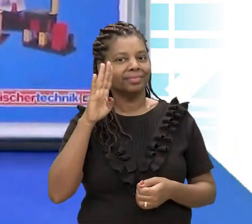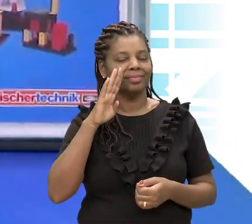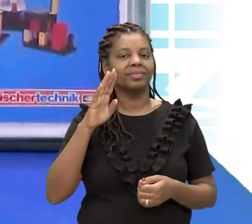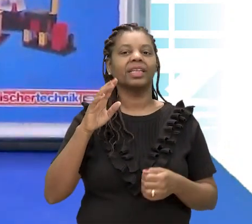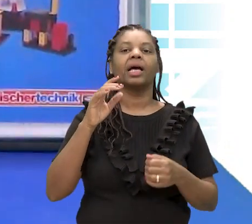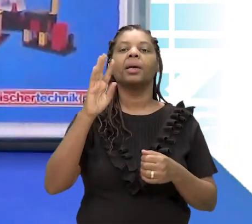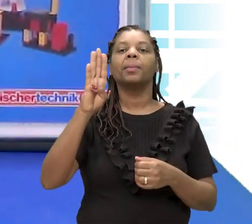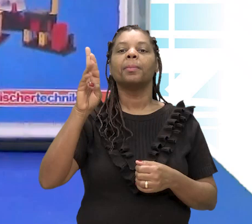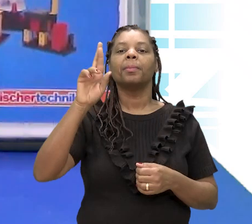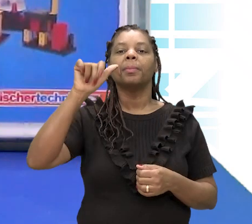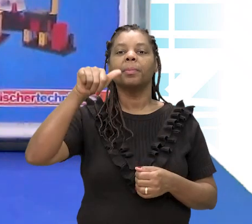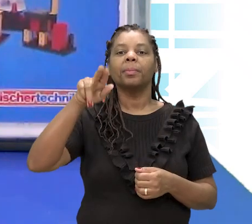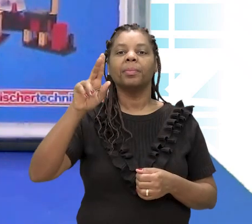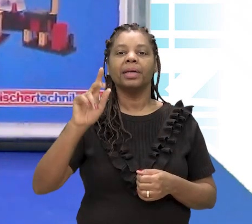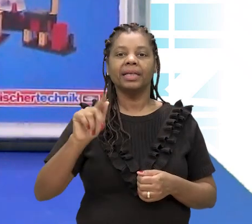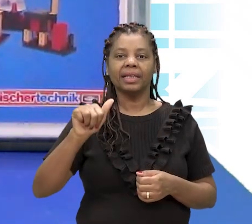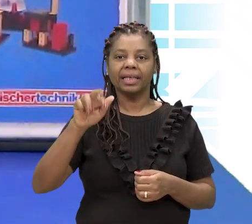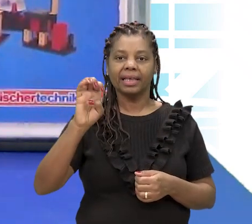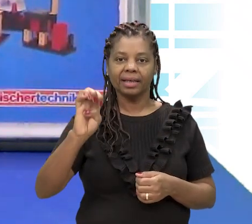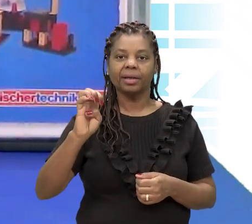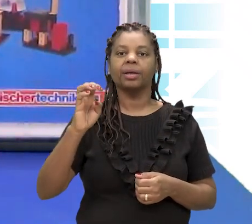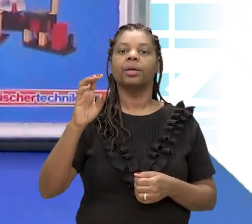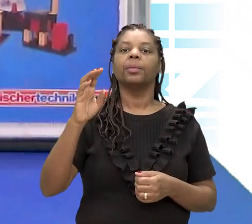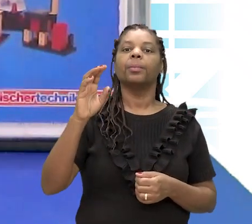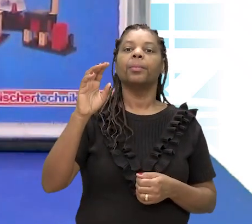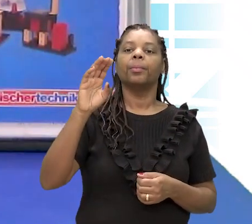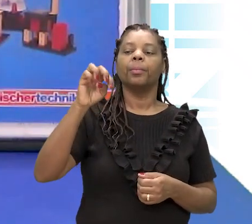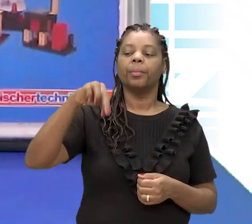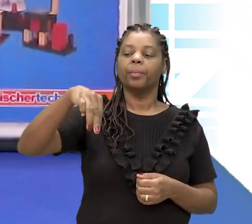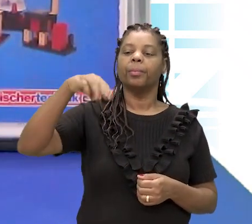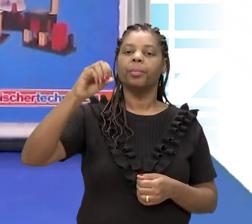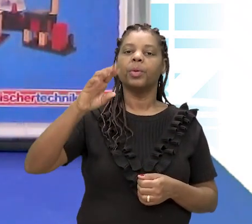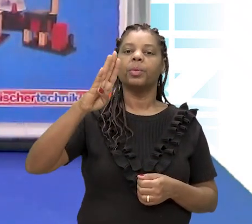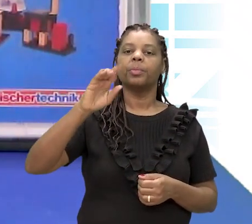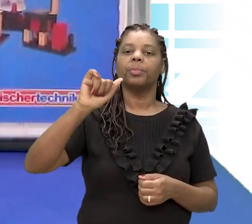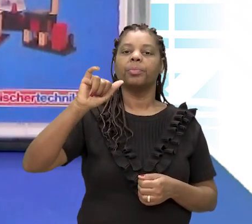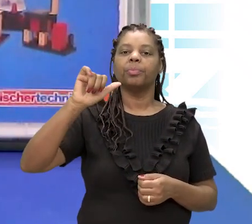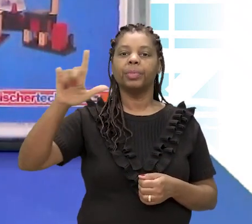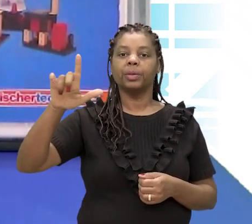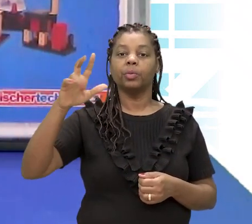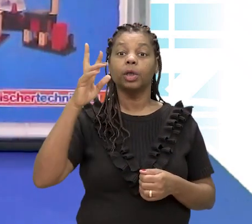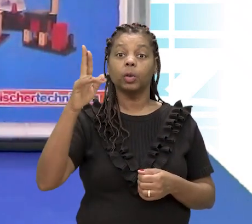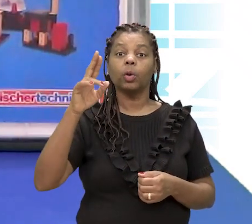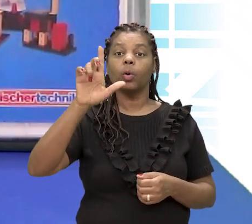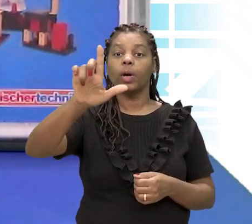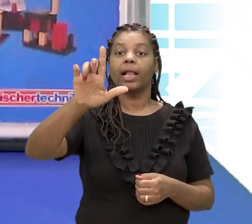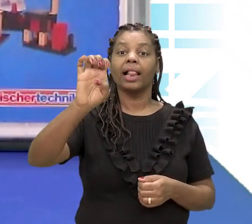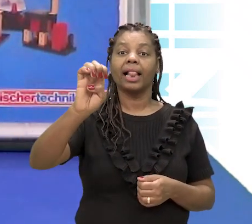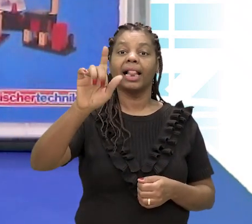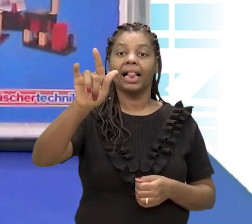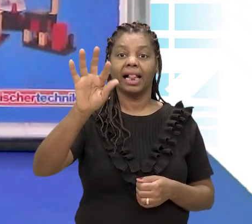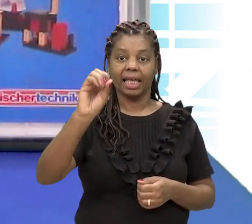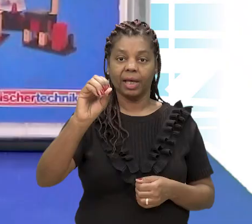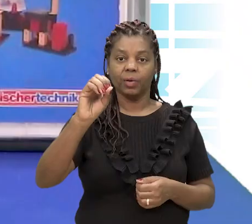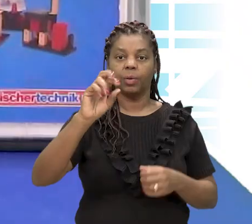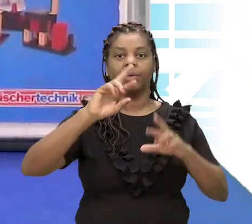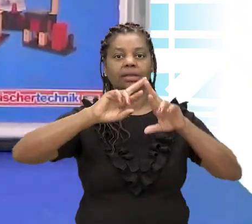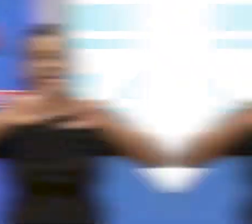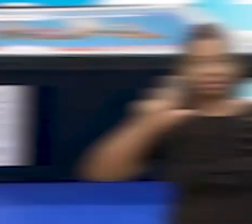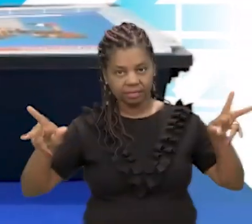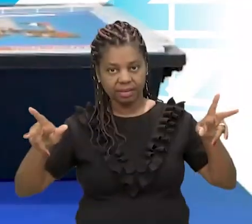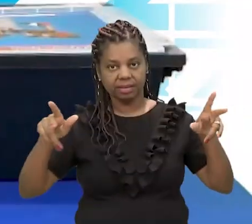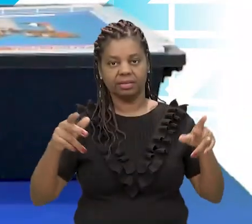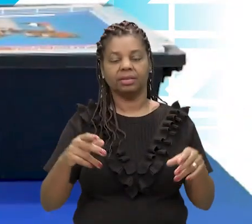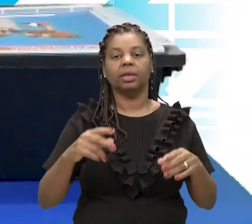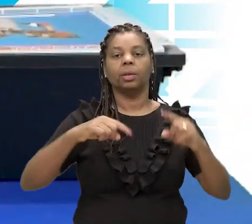material muito legal da Brinkmobil. Ele se assemelha ao material que provavelmente você já conhece do sistema Lego, mas tem algumas